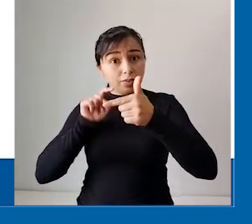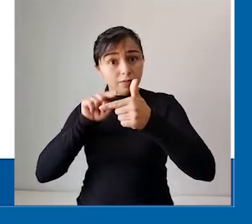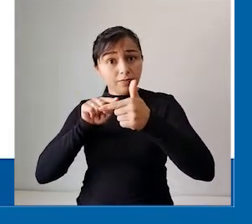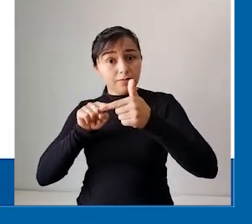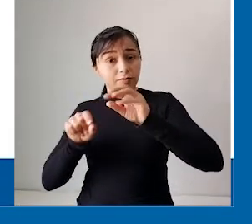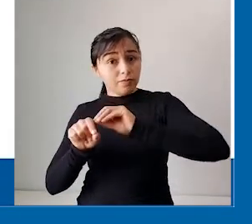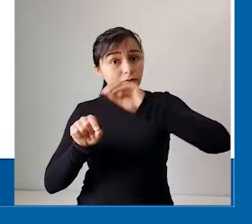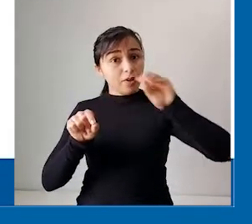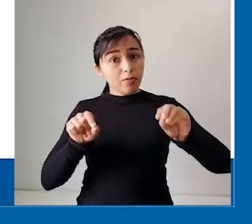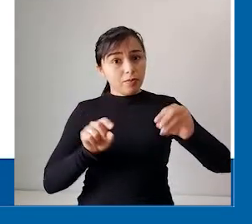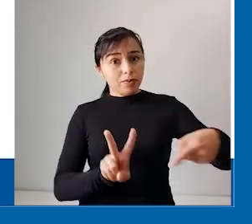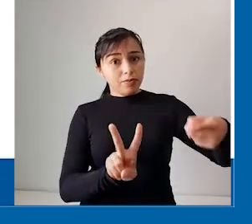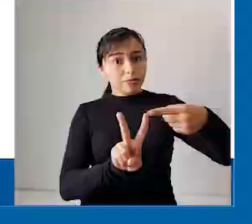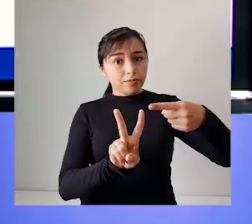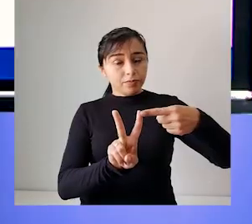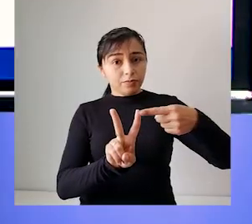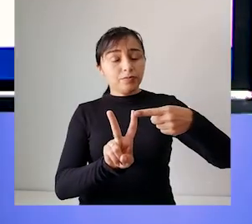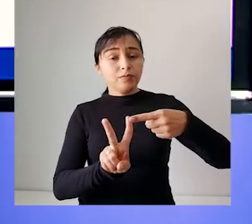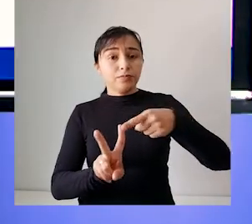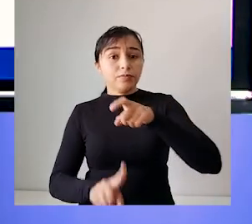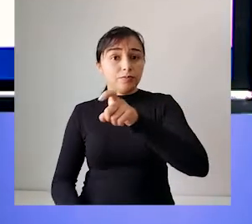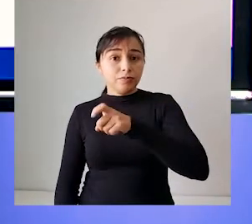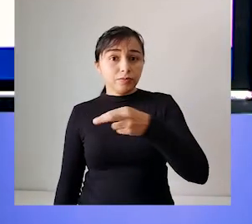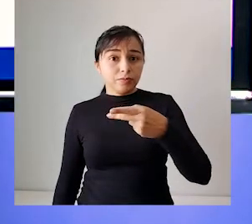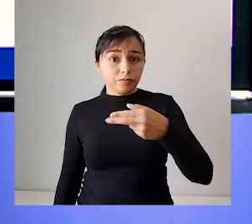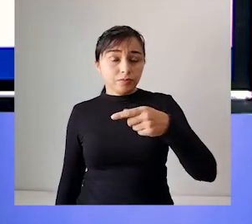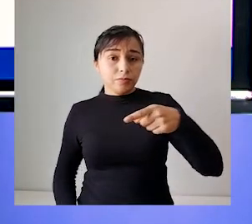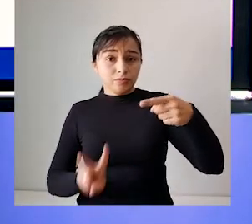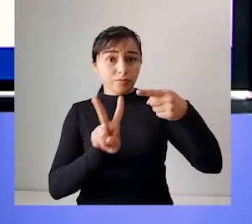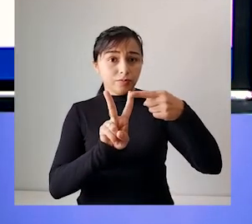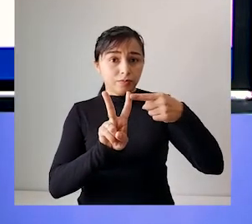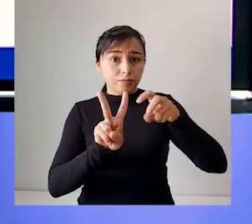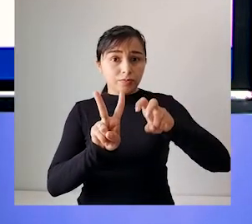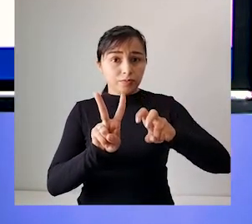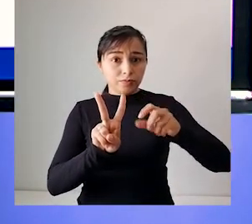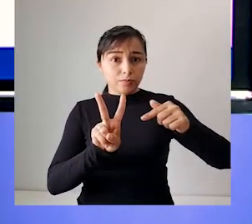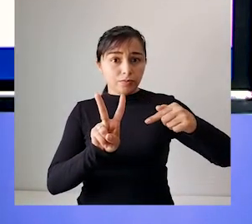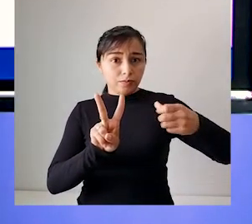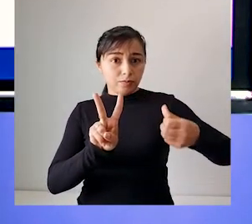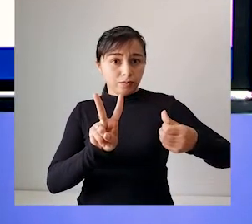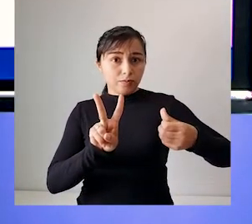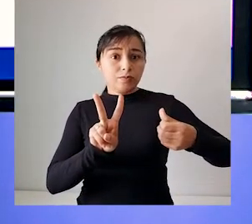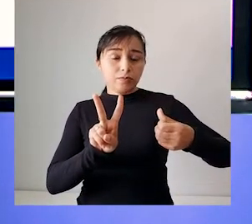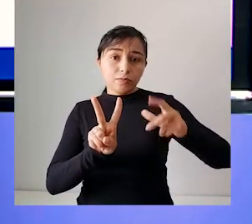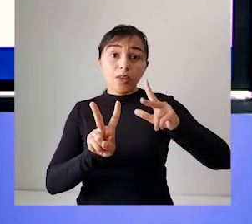raiz. Então, a raiz quadrada de 576 é igual a